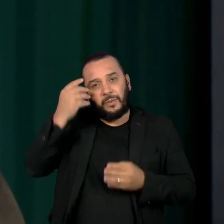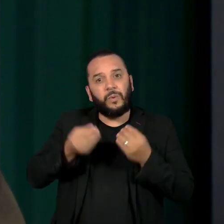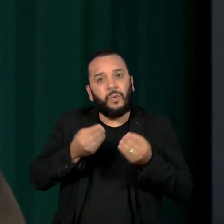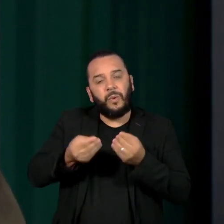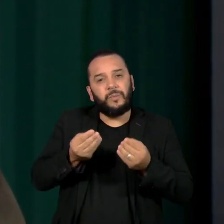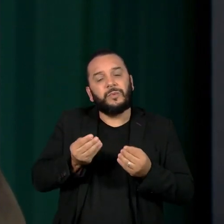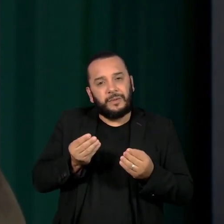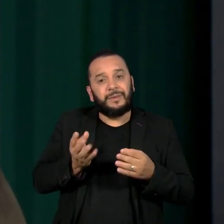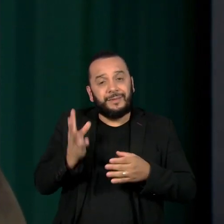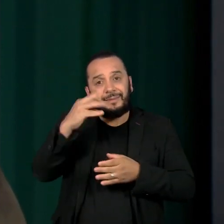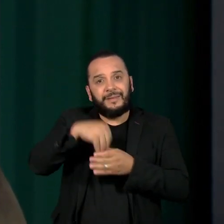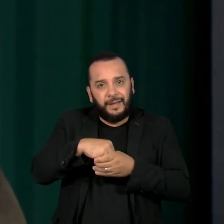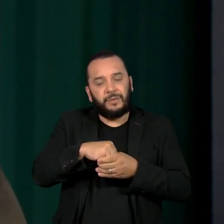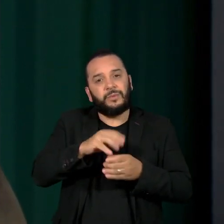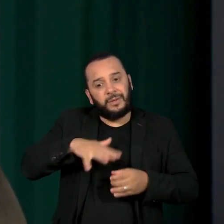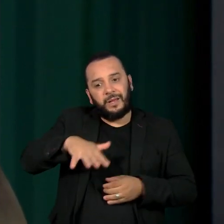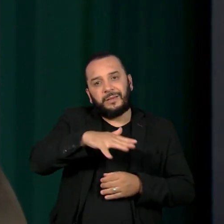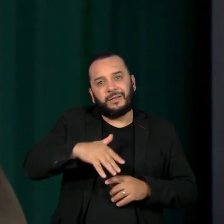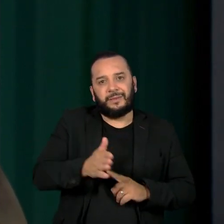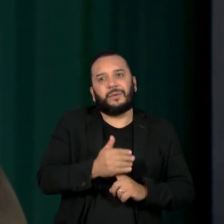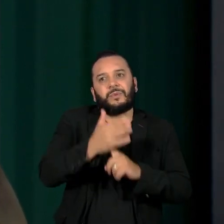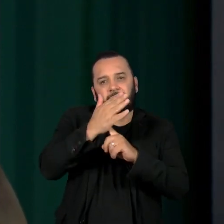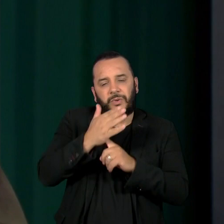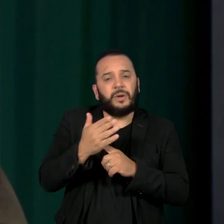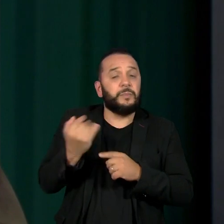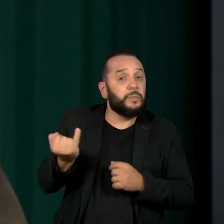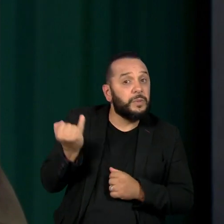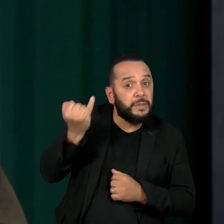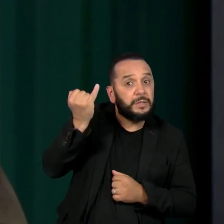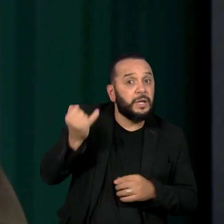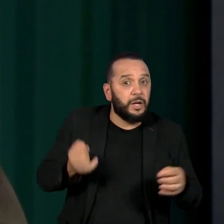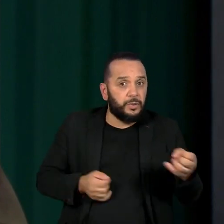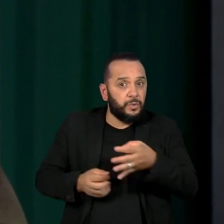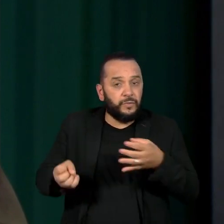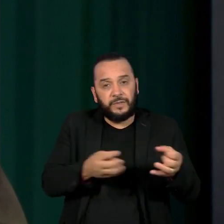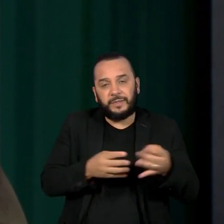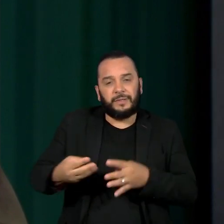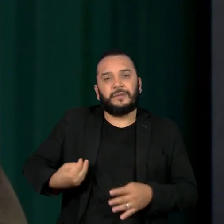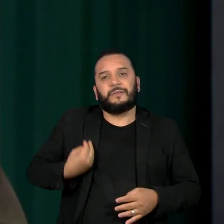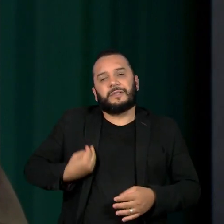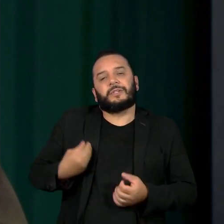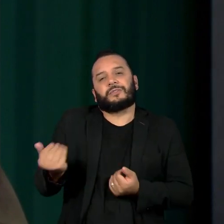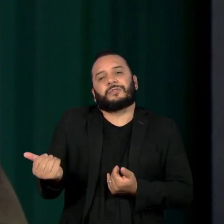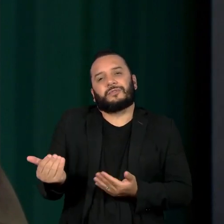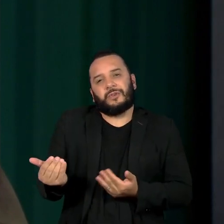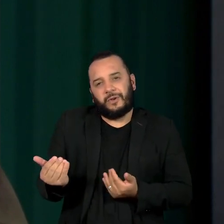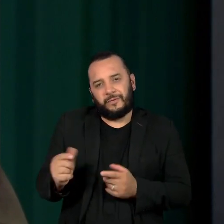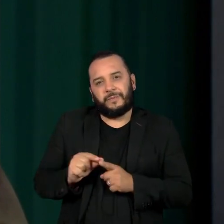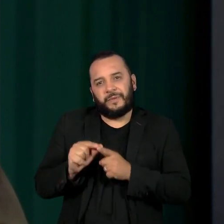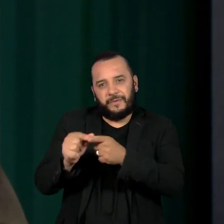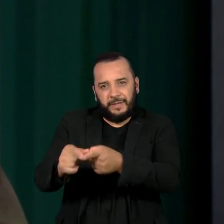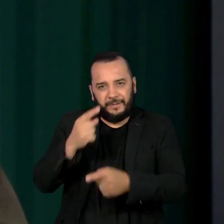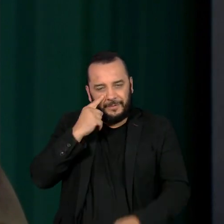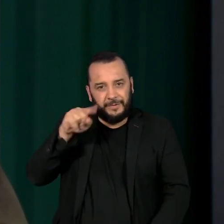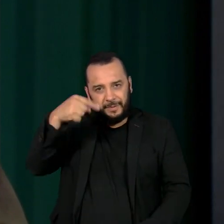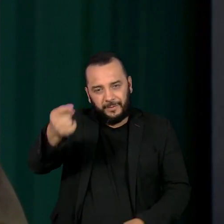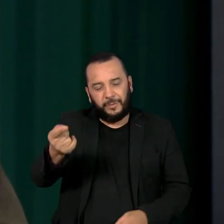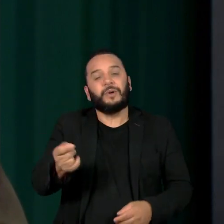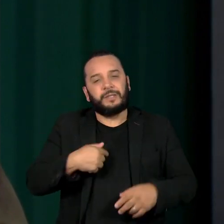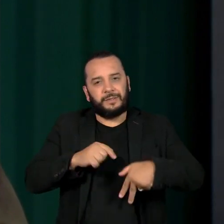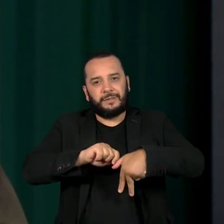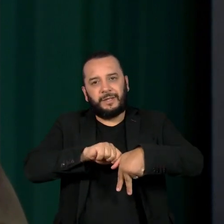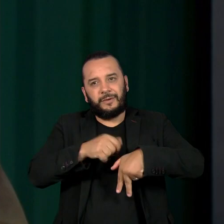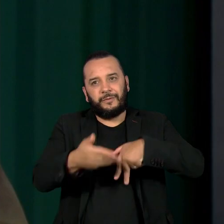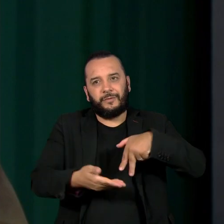nos grandes polos tecnológicos e qual a importância da inovação na vida de jovens periféricos. Não saia daí, porque